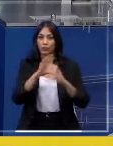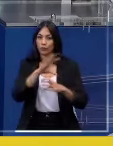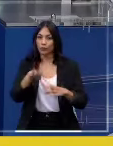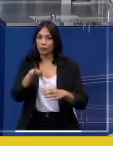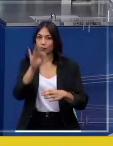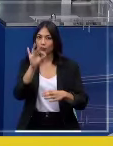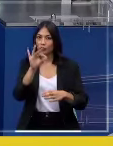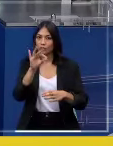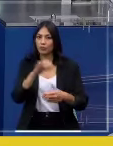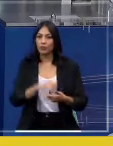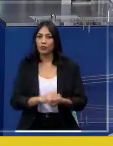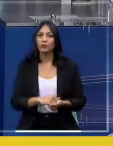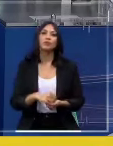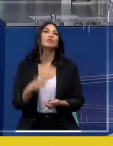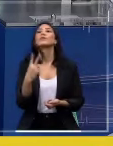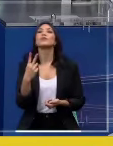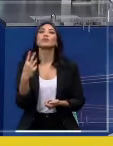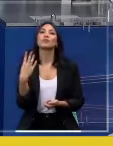bolas sorteadas